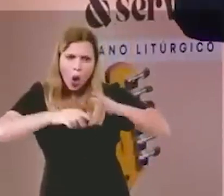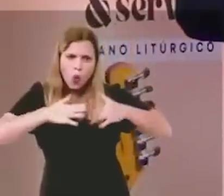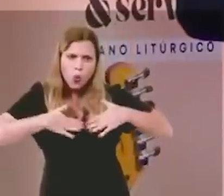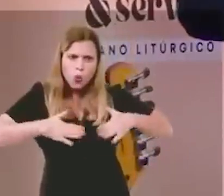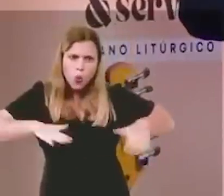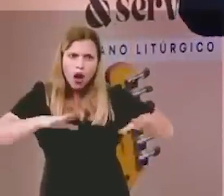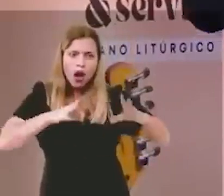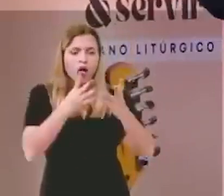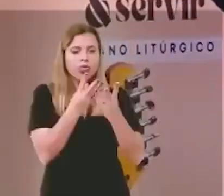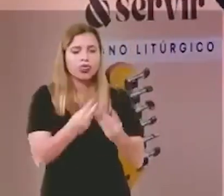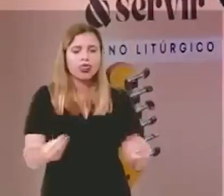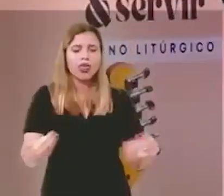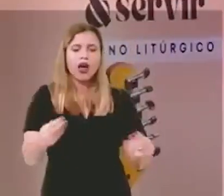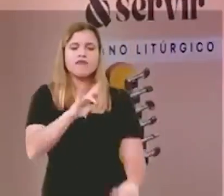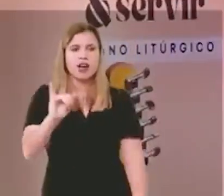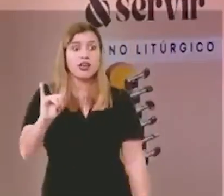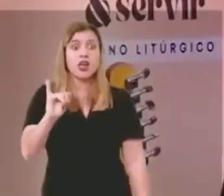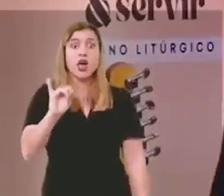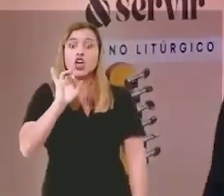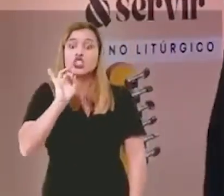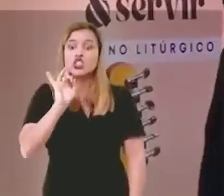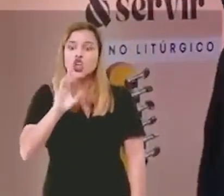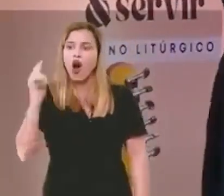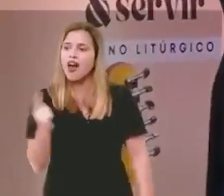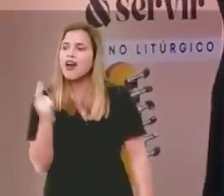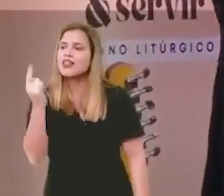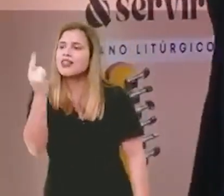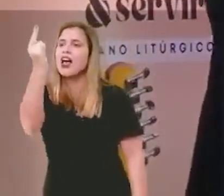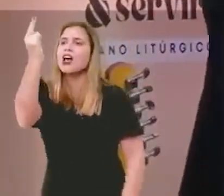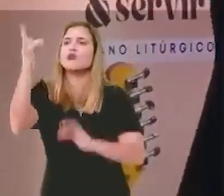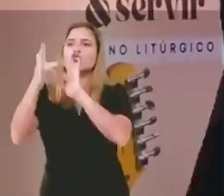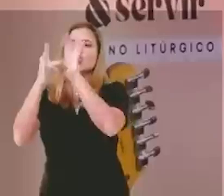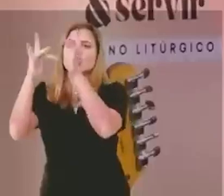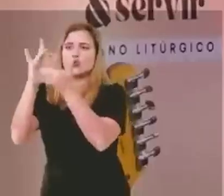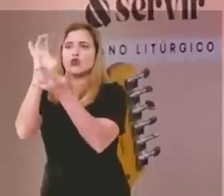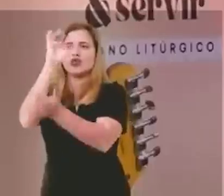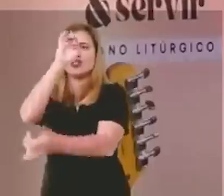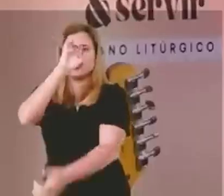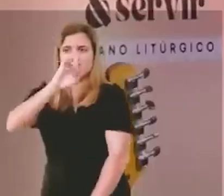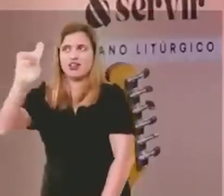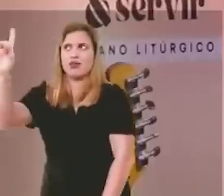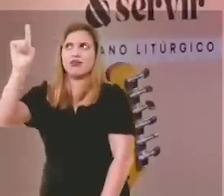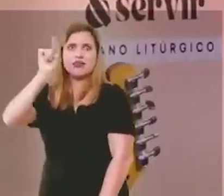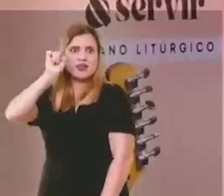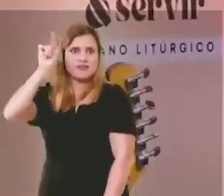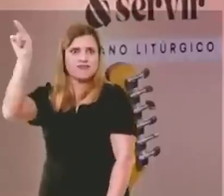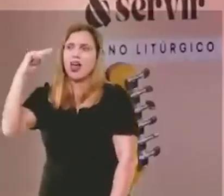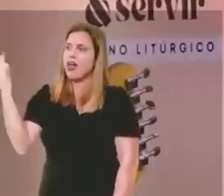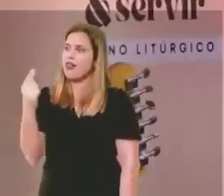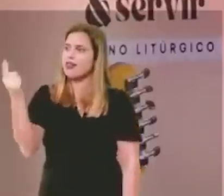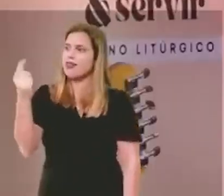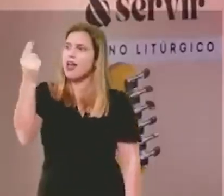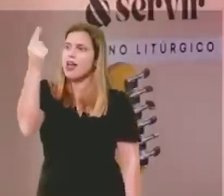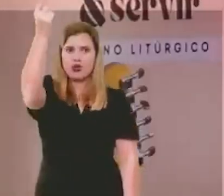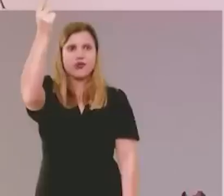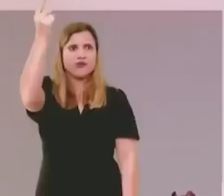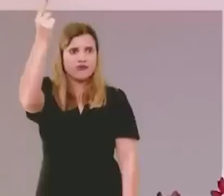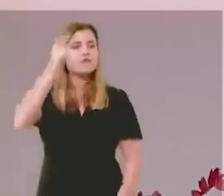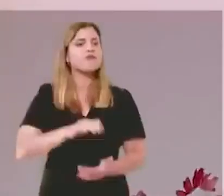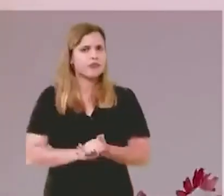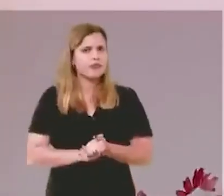Segundo, esse versículo reprova a ideia da teoria da geração espontânea, que o mundo surgiu